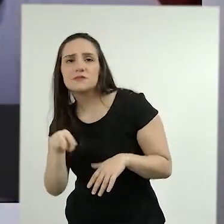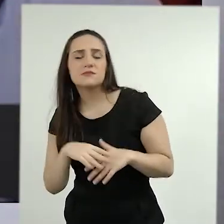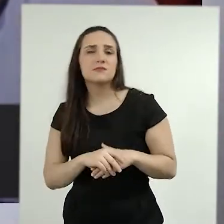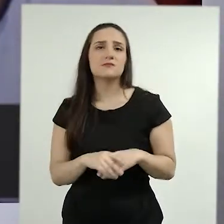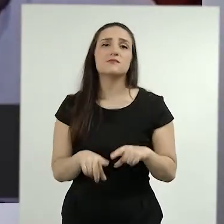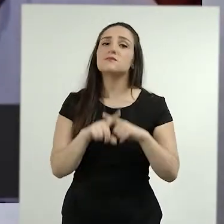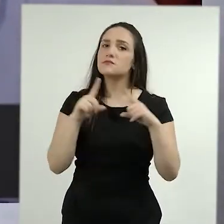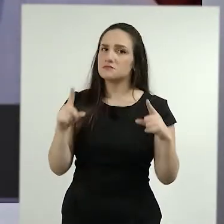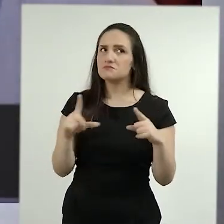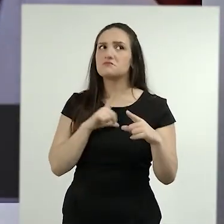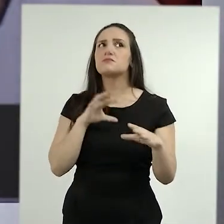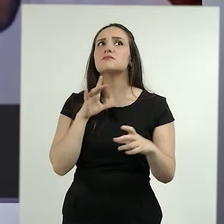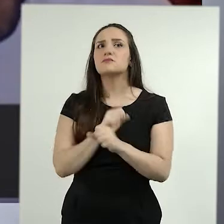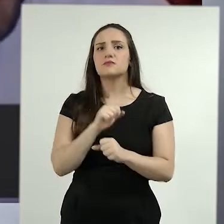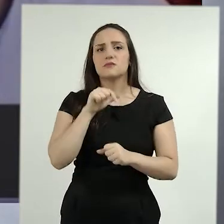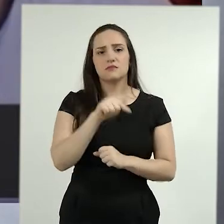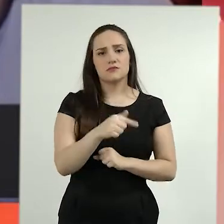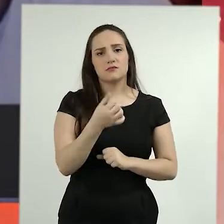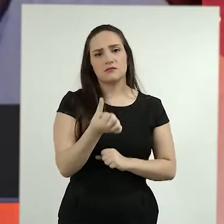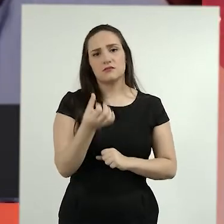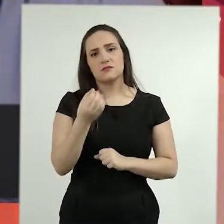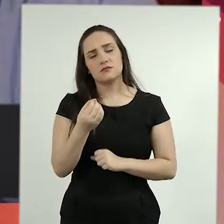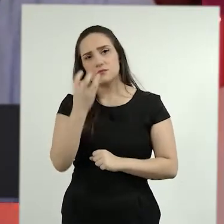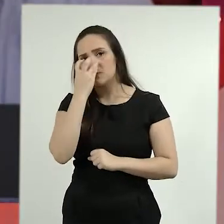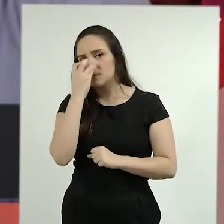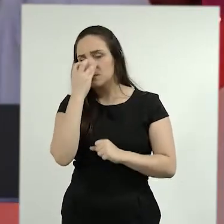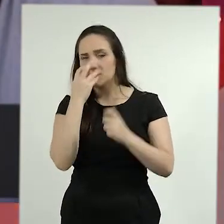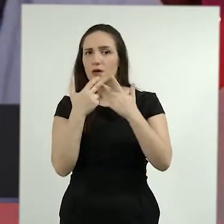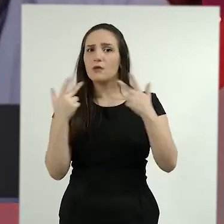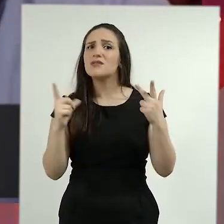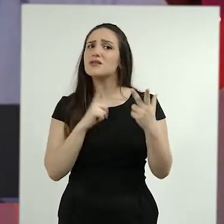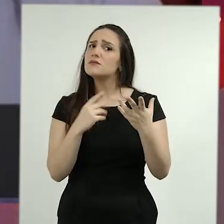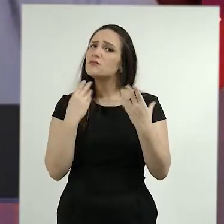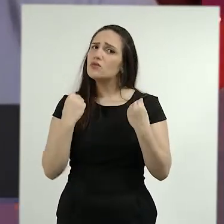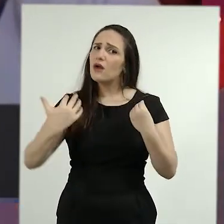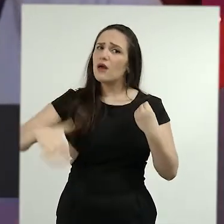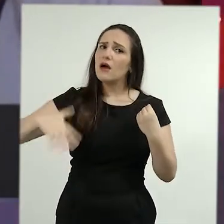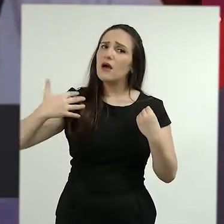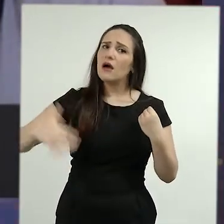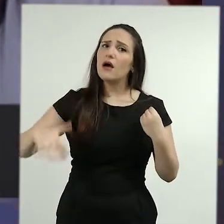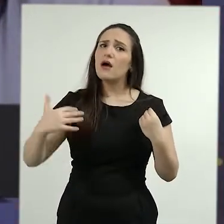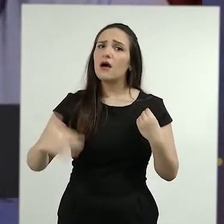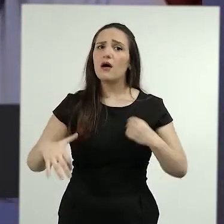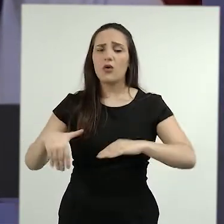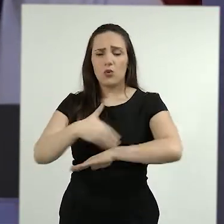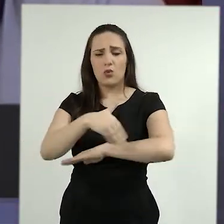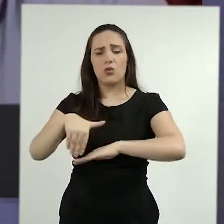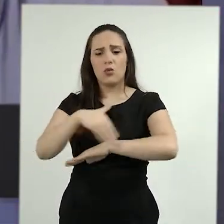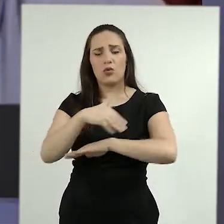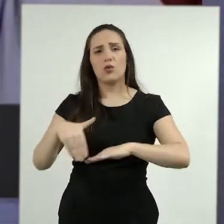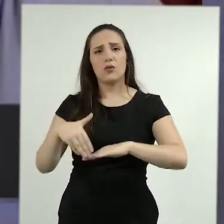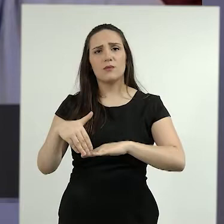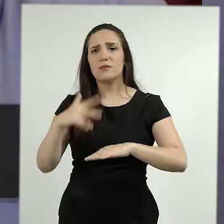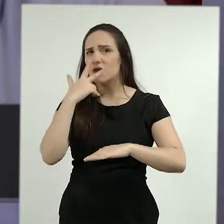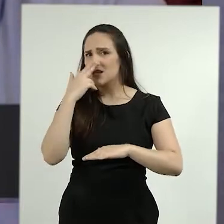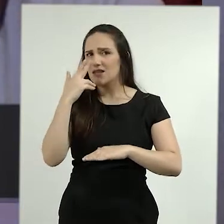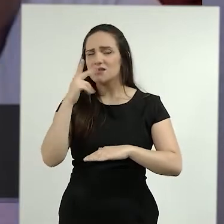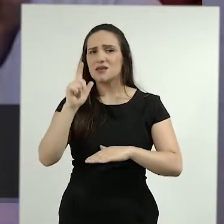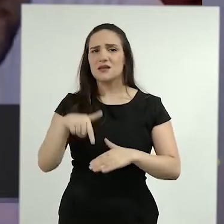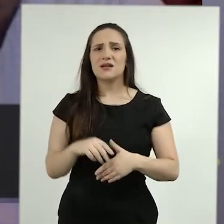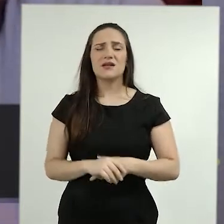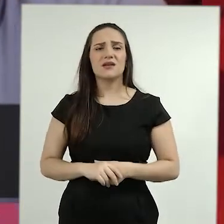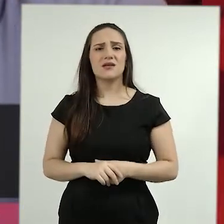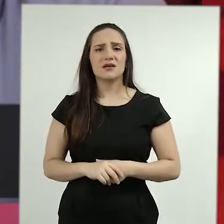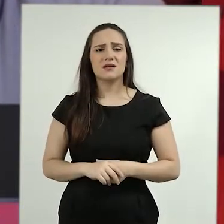gente não consegue observar, mas esse número de 760 é um número extremamente grande, né? A gente fala que as rodovias acabam sendo um